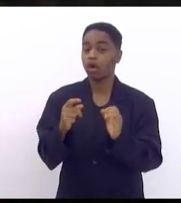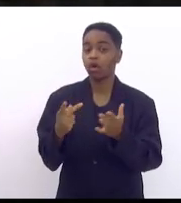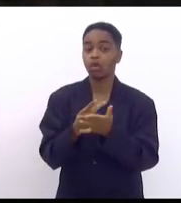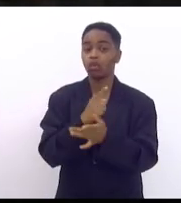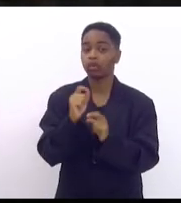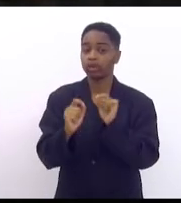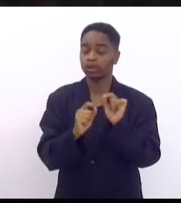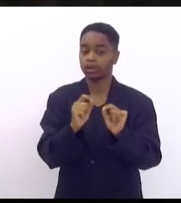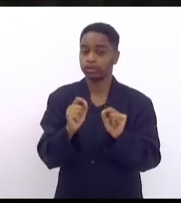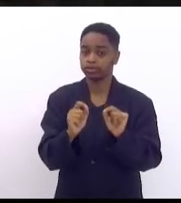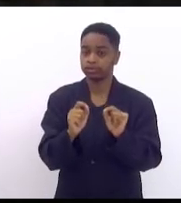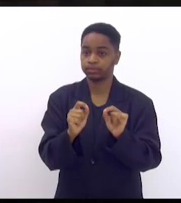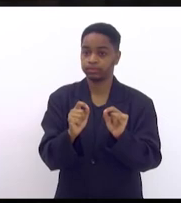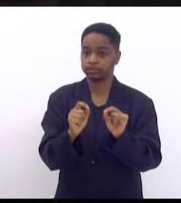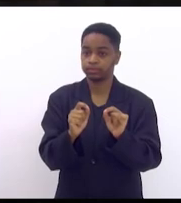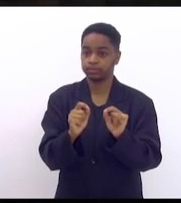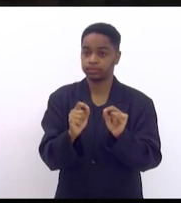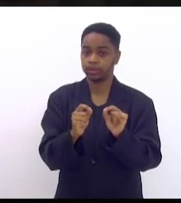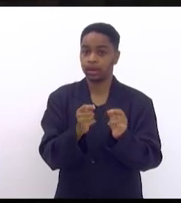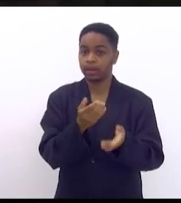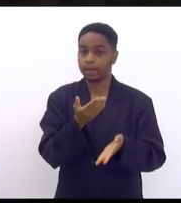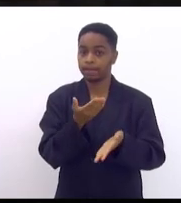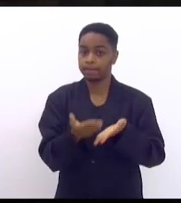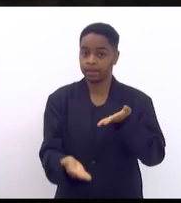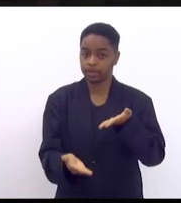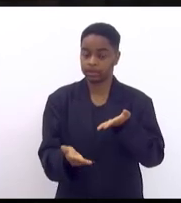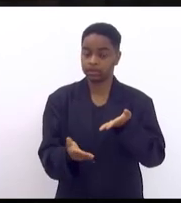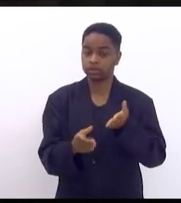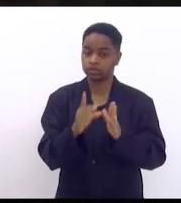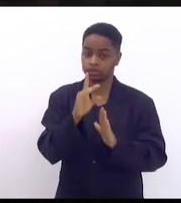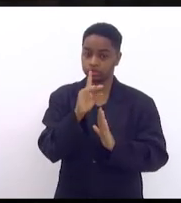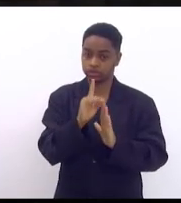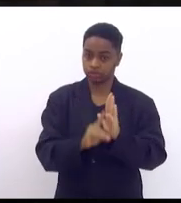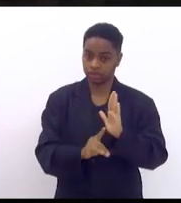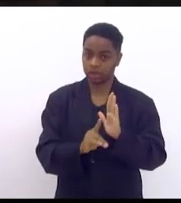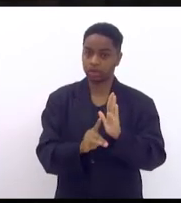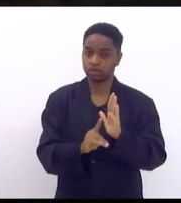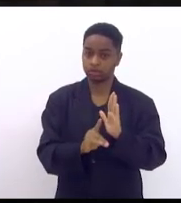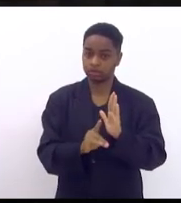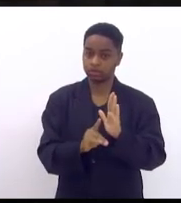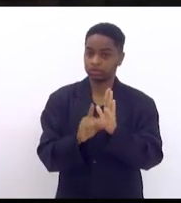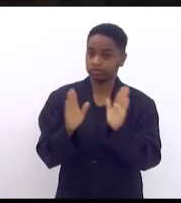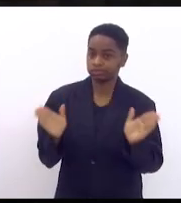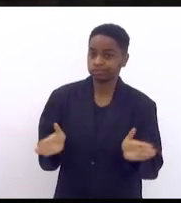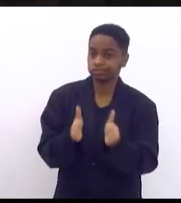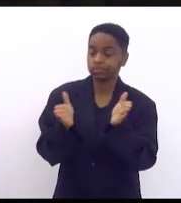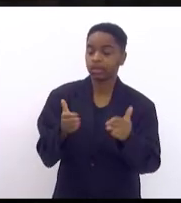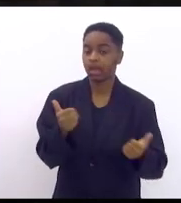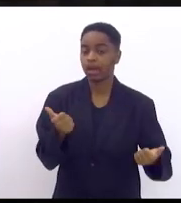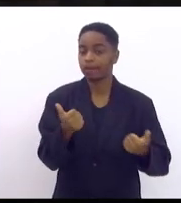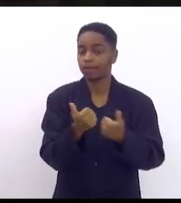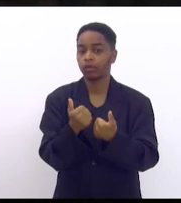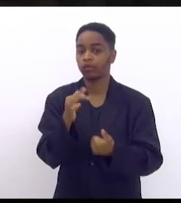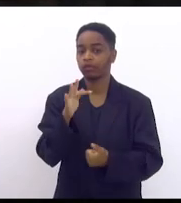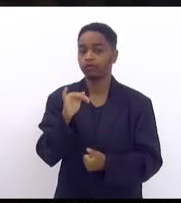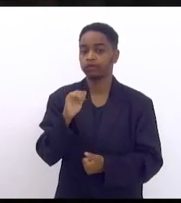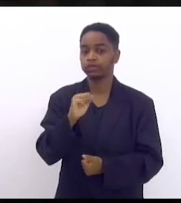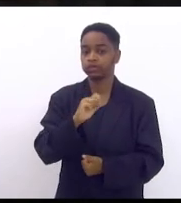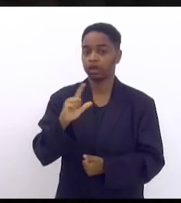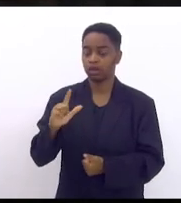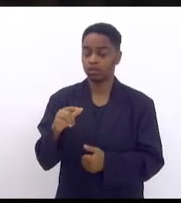mínimo, perderem direito a incentivos fiscais.